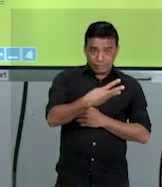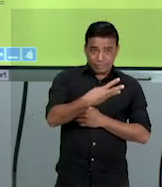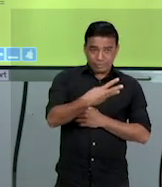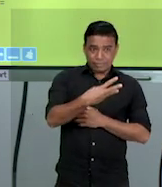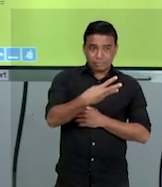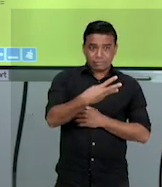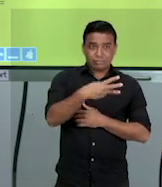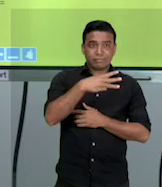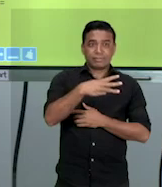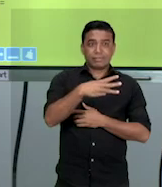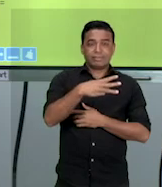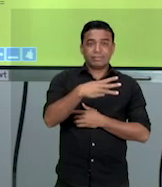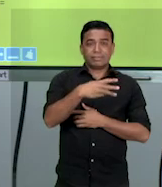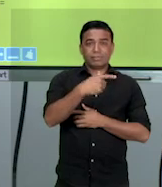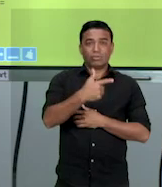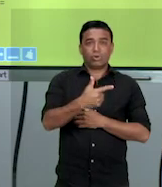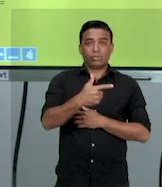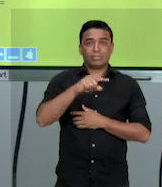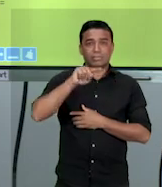o valor,